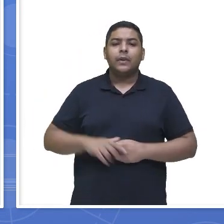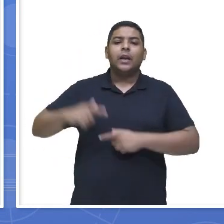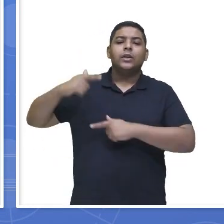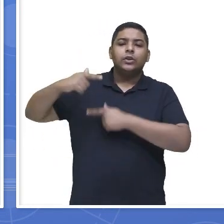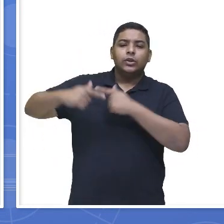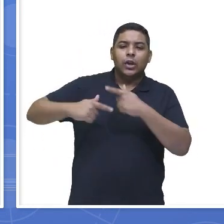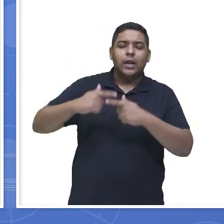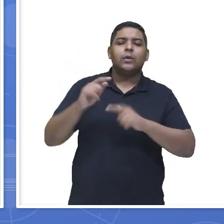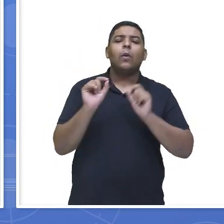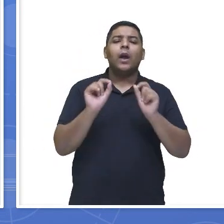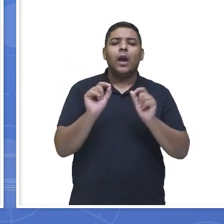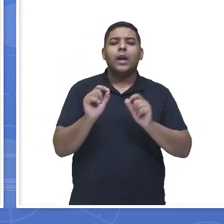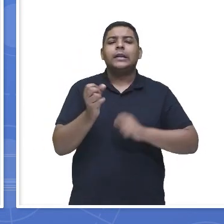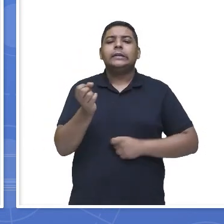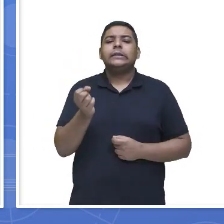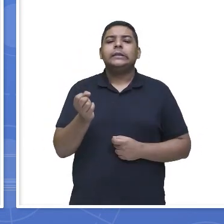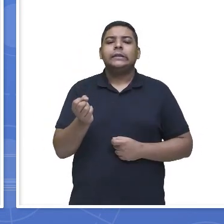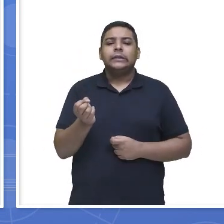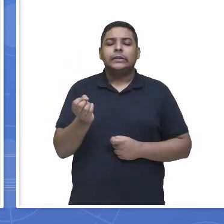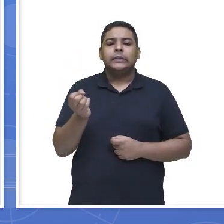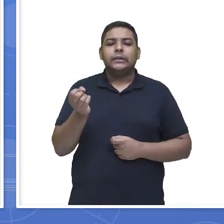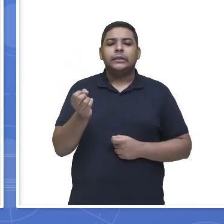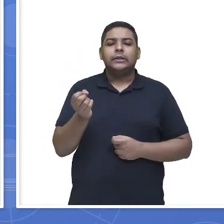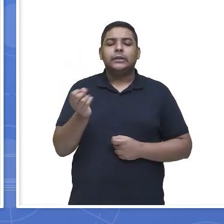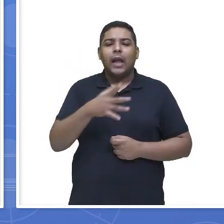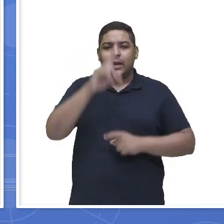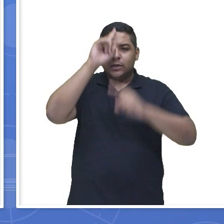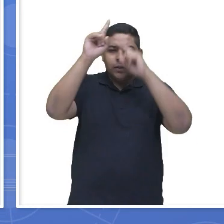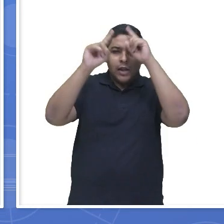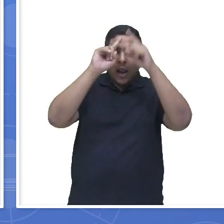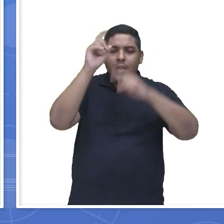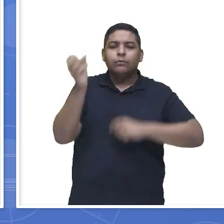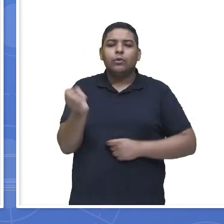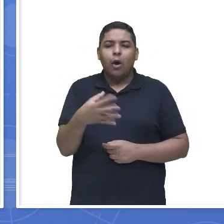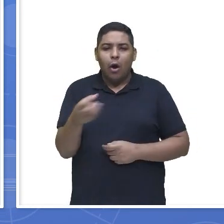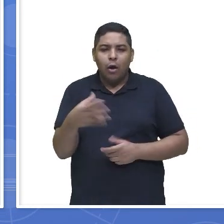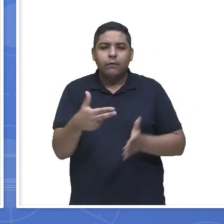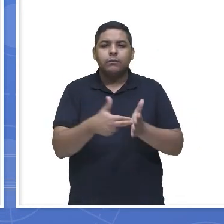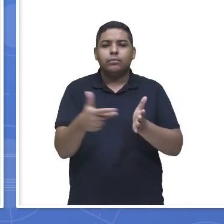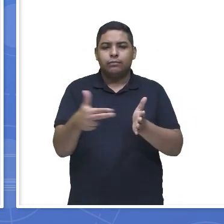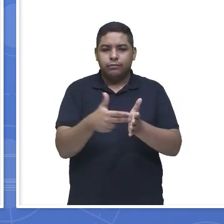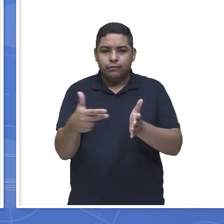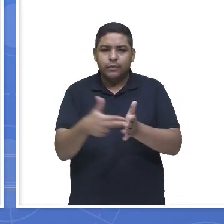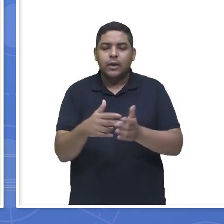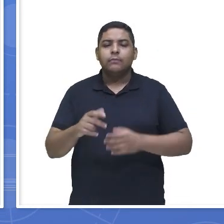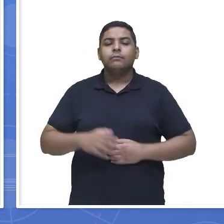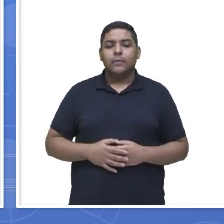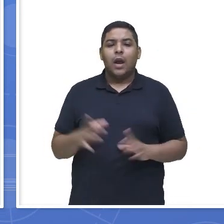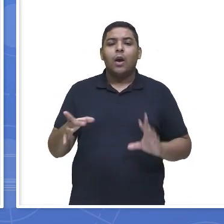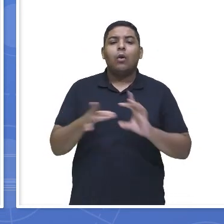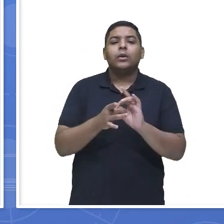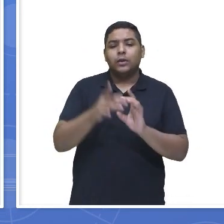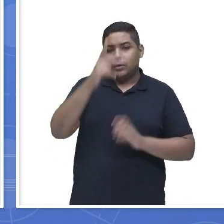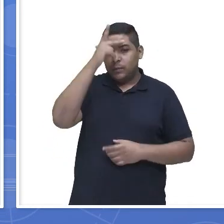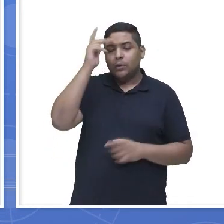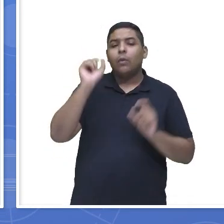de novas ideias ou novos processos. Nesse contexto, podemos dizer que as pessoas, elas são o